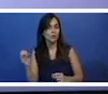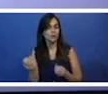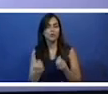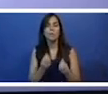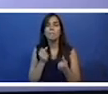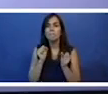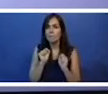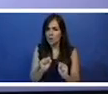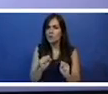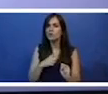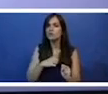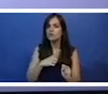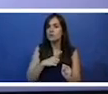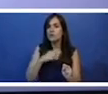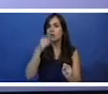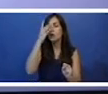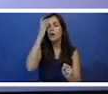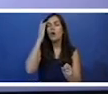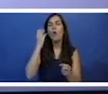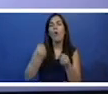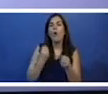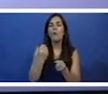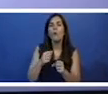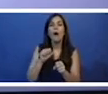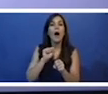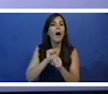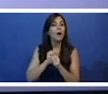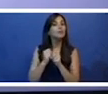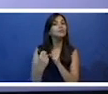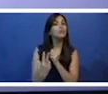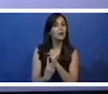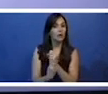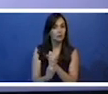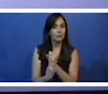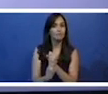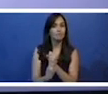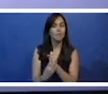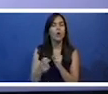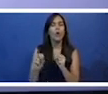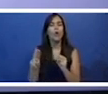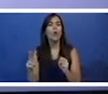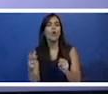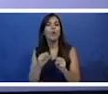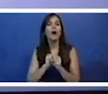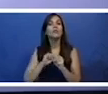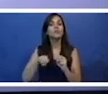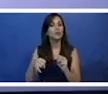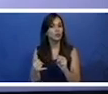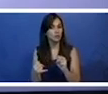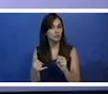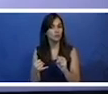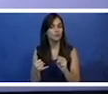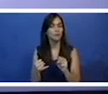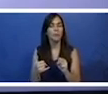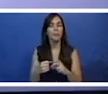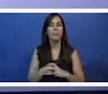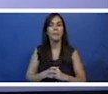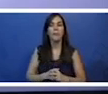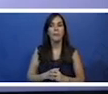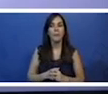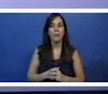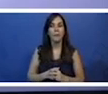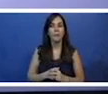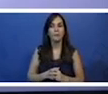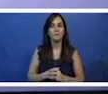características de adjetivo ou advérbio. Então, adjetivo é aquele agente qualificante, uma das classes